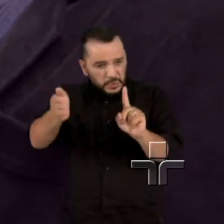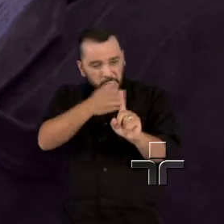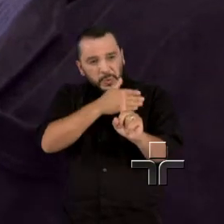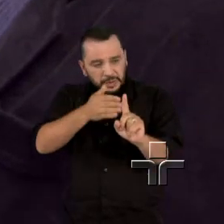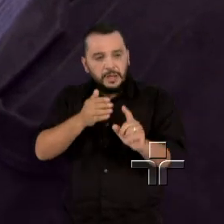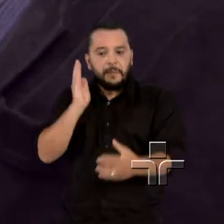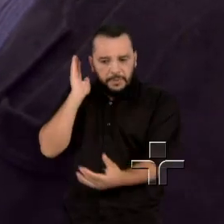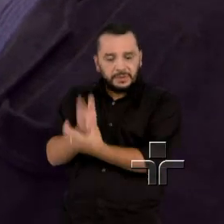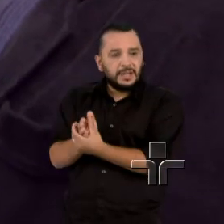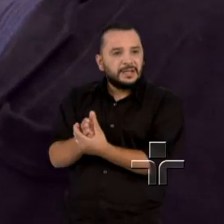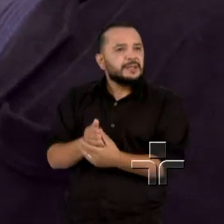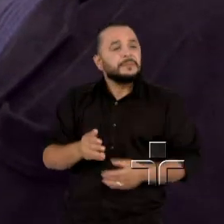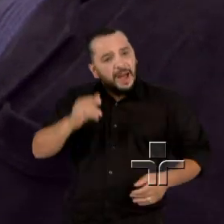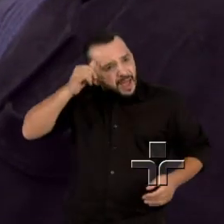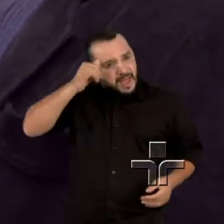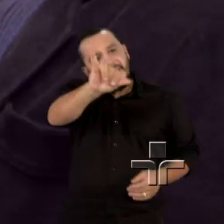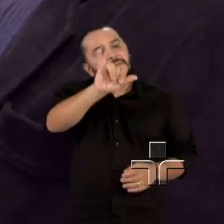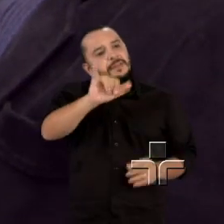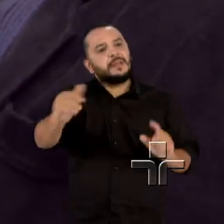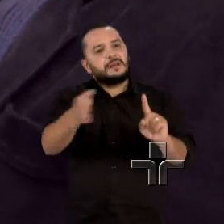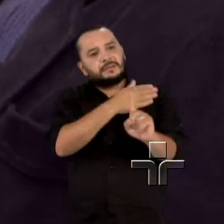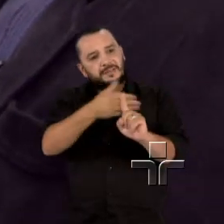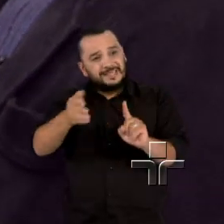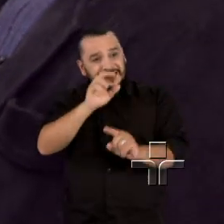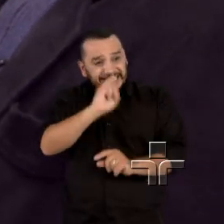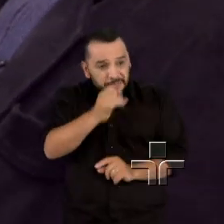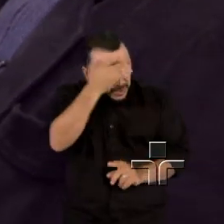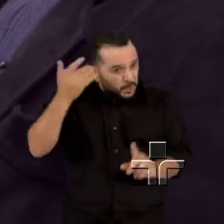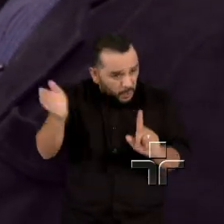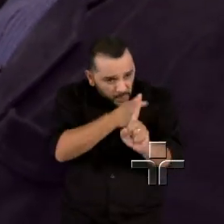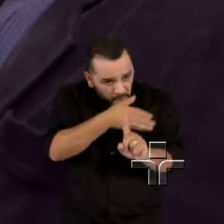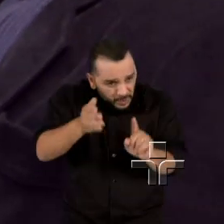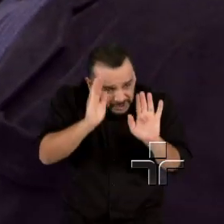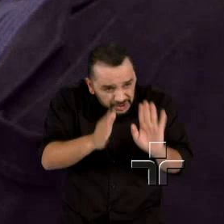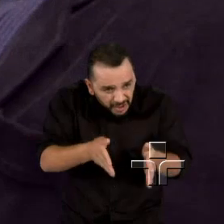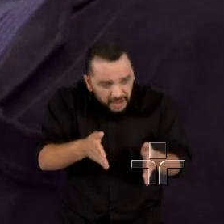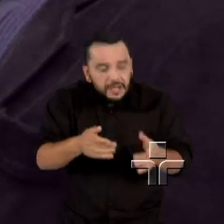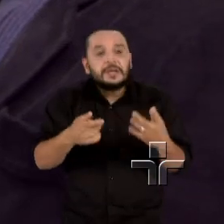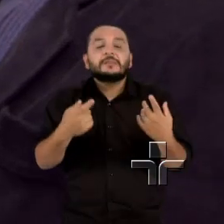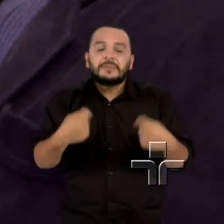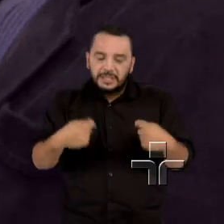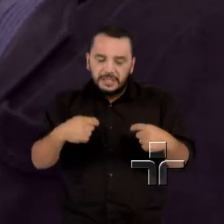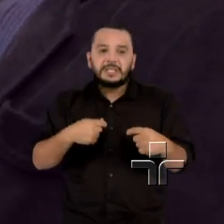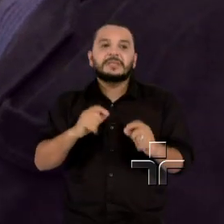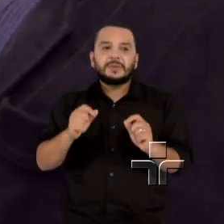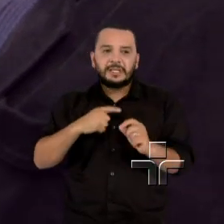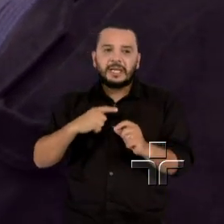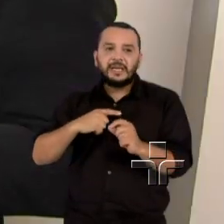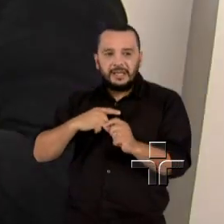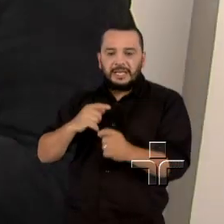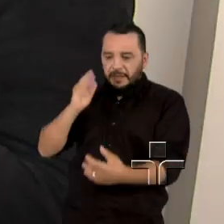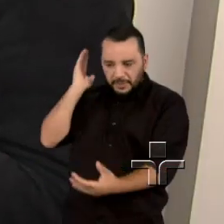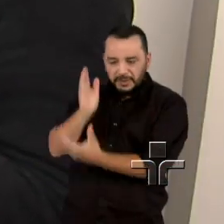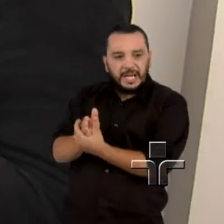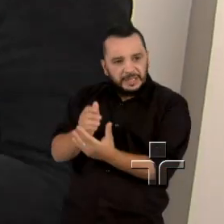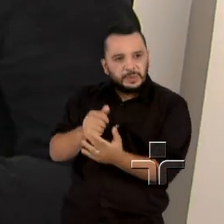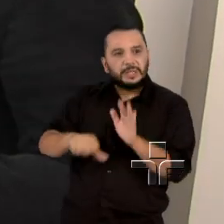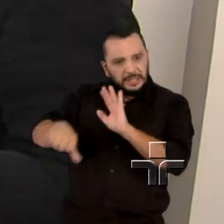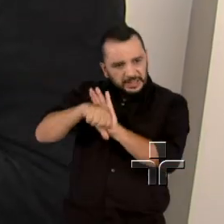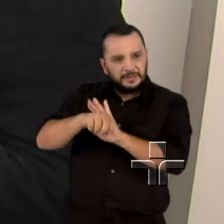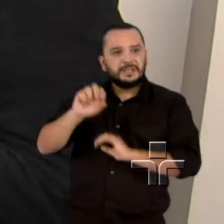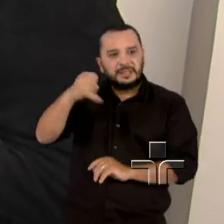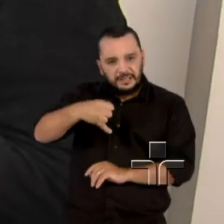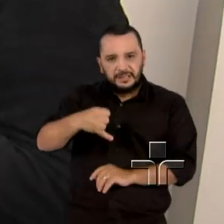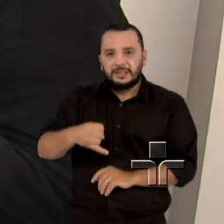ninguém seja mais torturado ou quem for torturado que responda por um crime grave. Graças a Deus, assim,